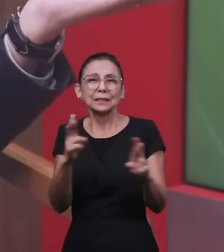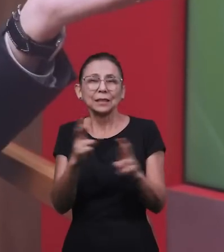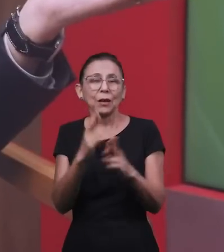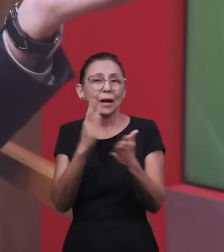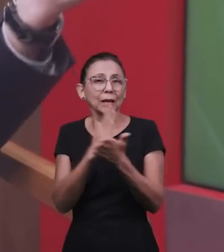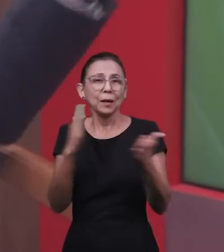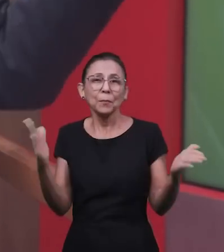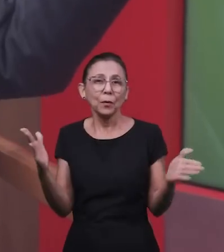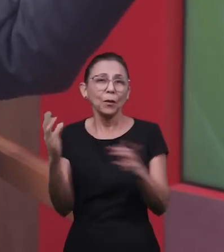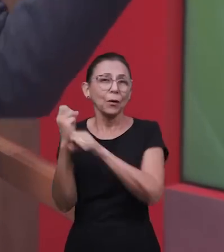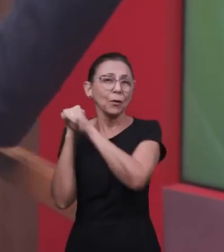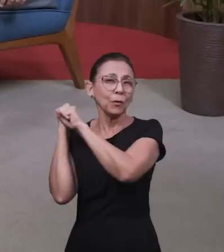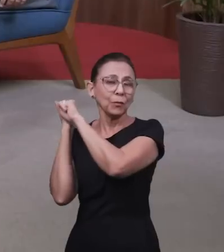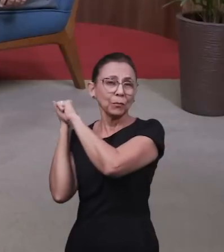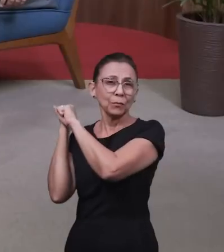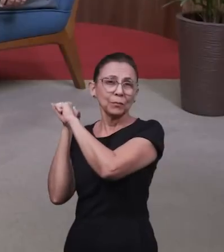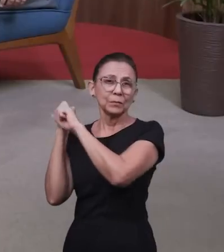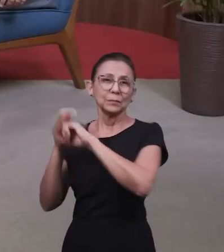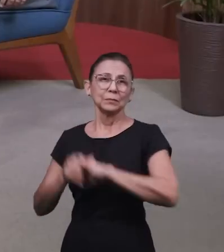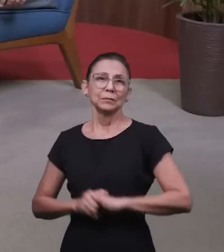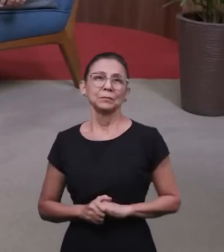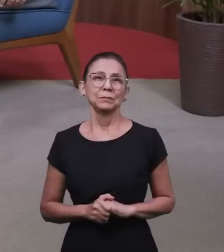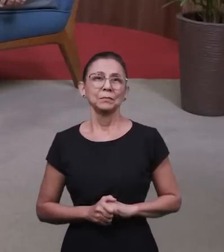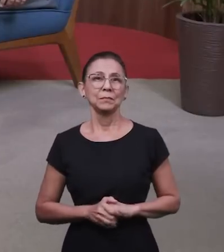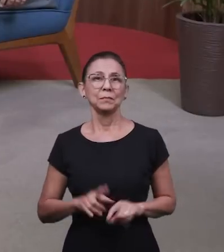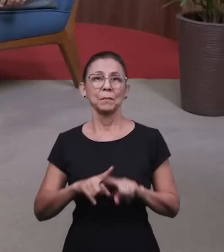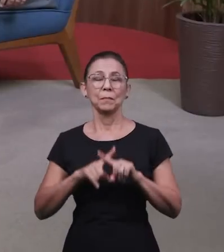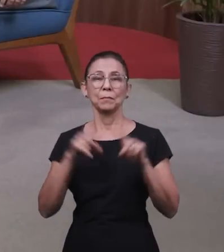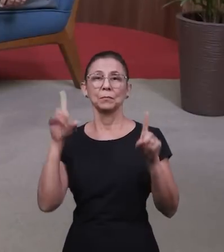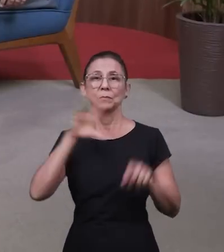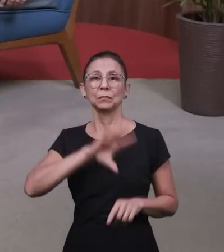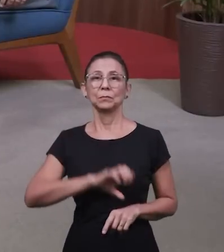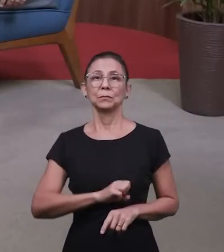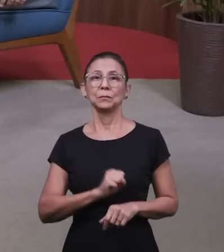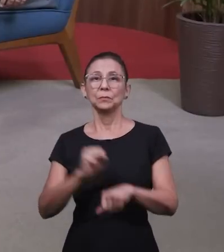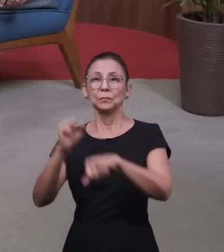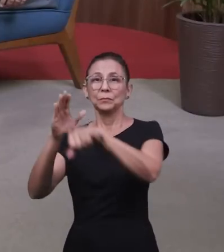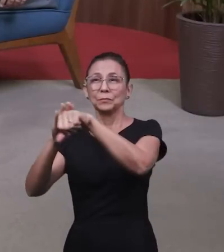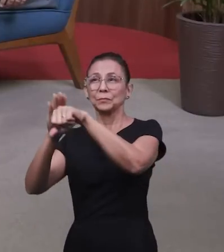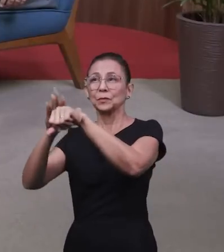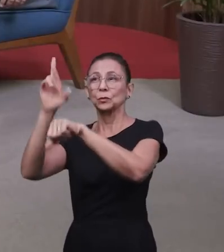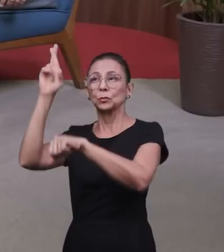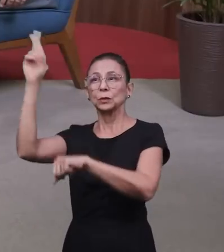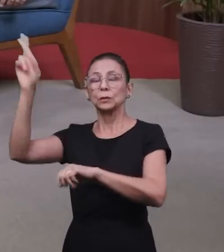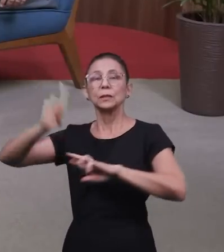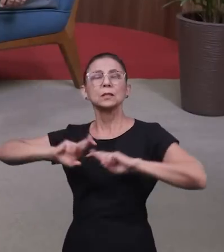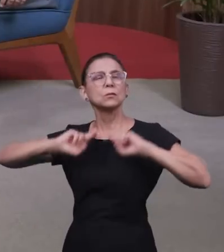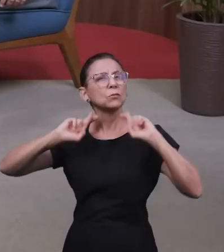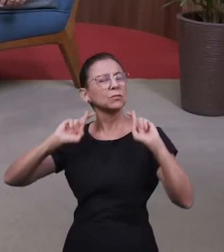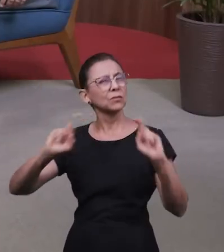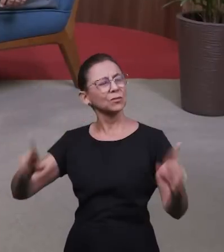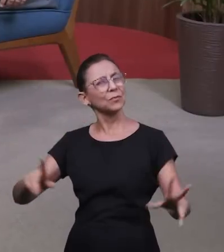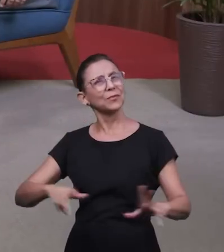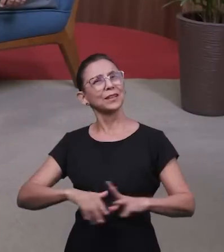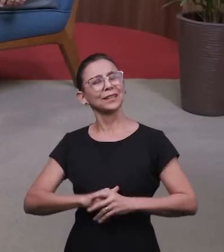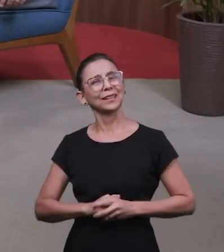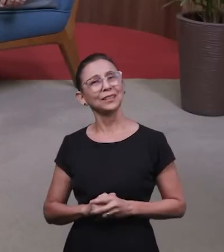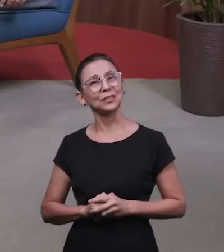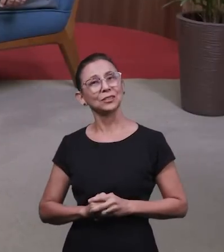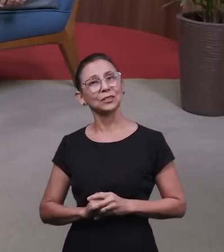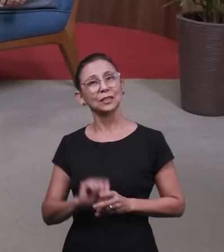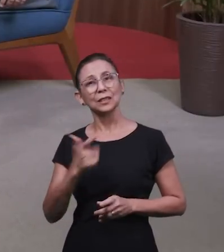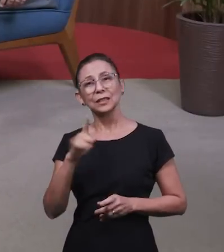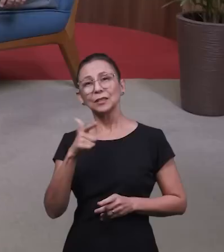né? Agora, o amor do Senhor é algo diferente, porque ele vai se renovando, não encerra, não